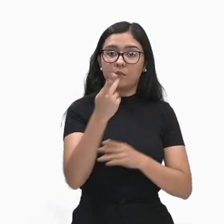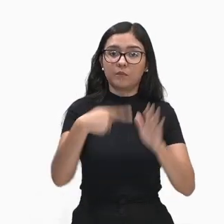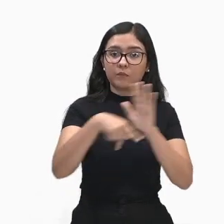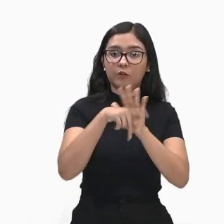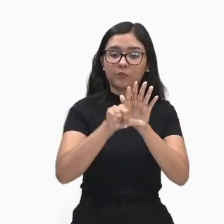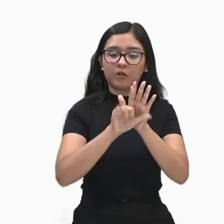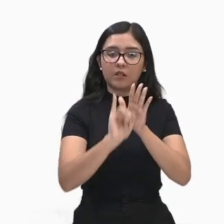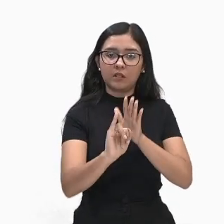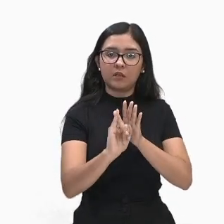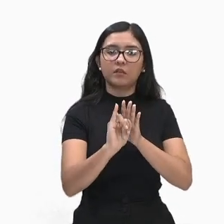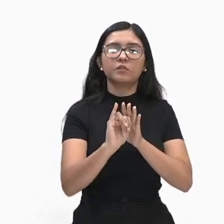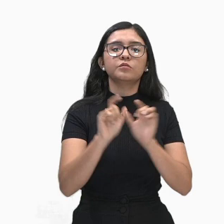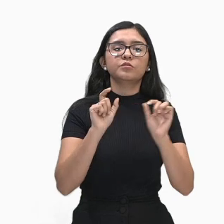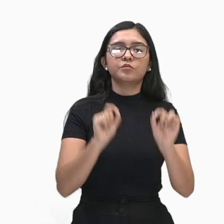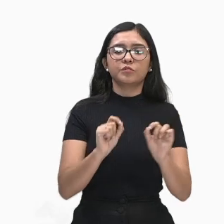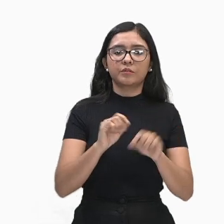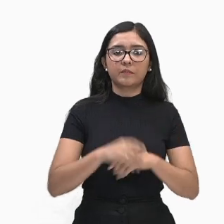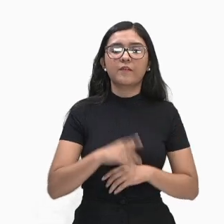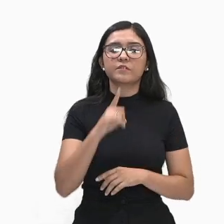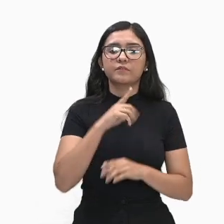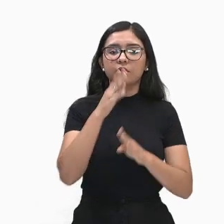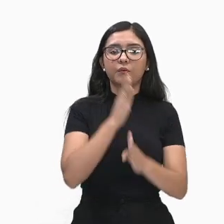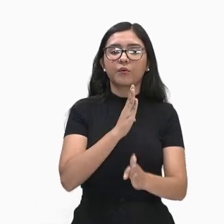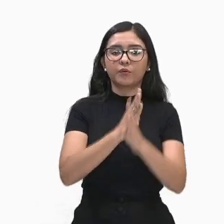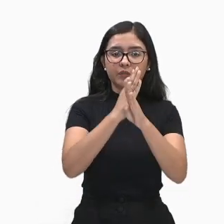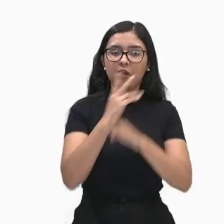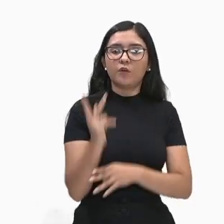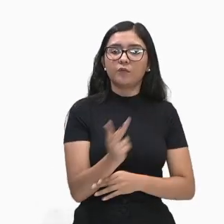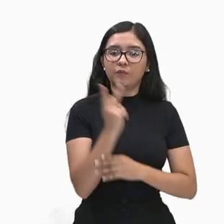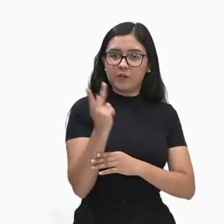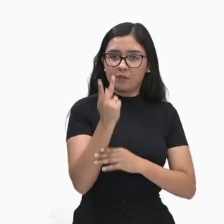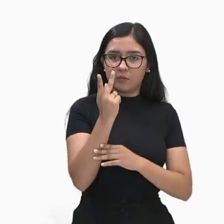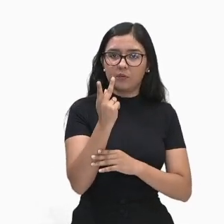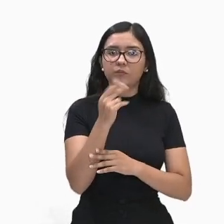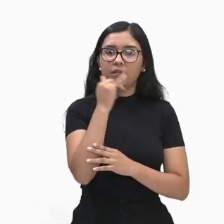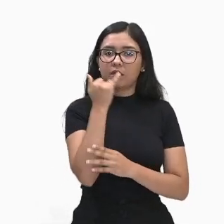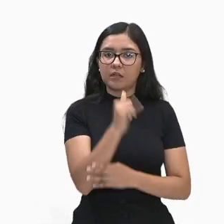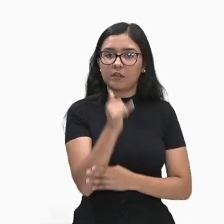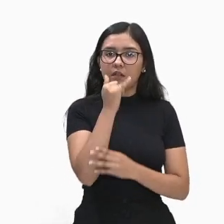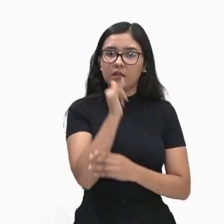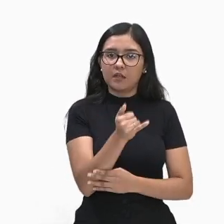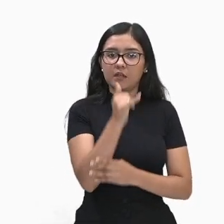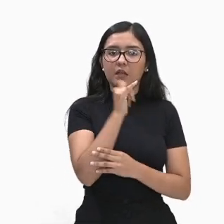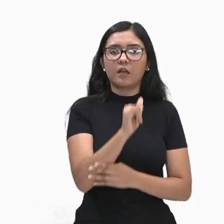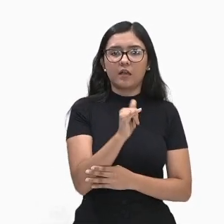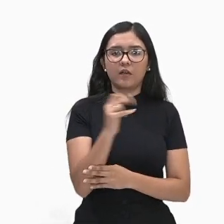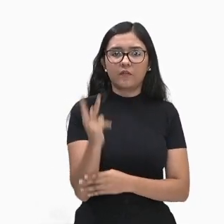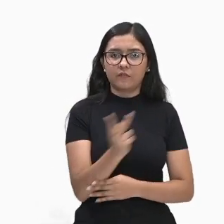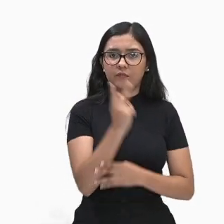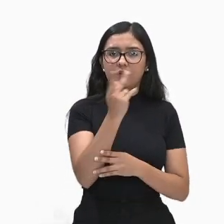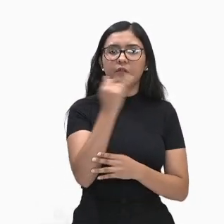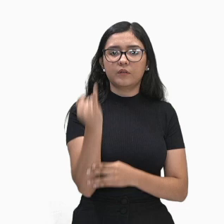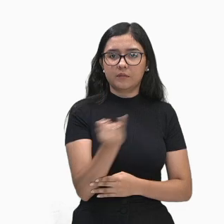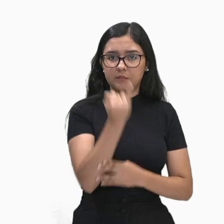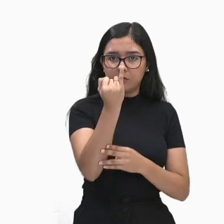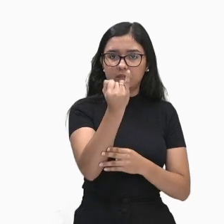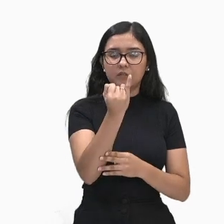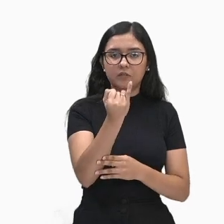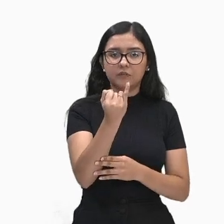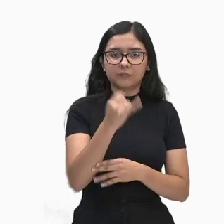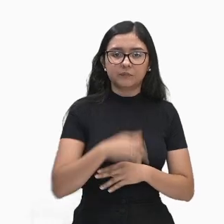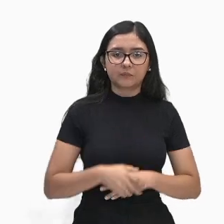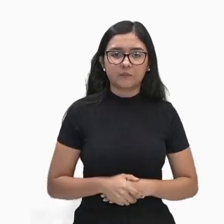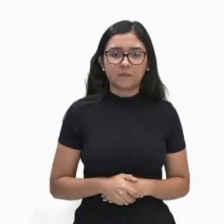E aí você tem o valor da carga elétrica elementar, tá, pessoal? É um valor muito importante aí, uma grandeza, é